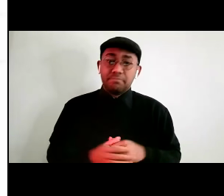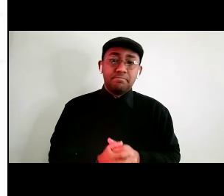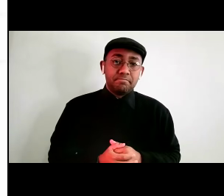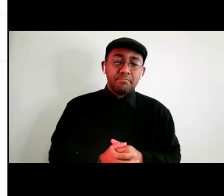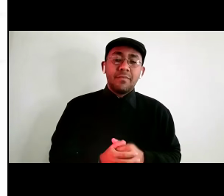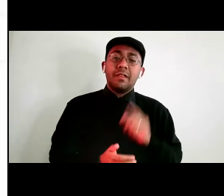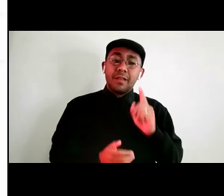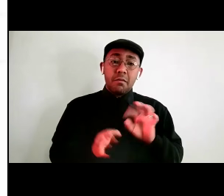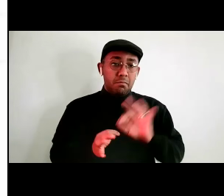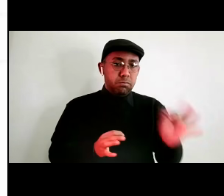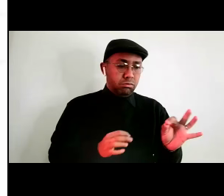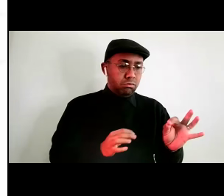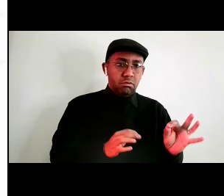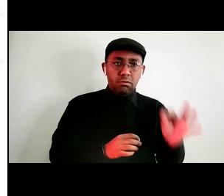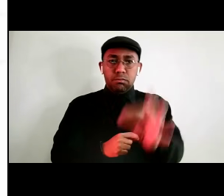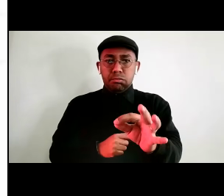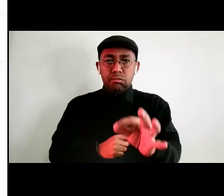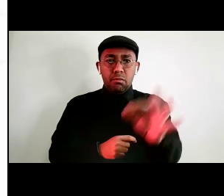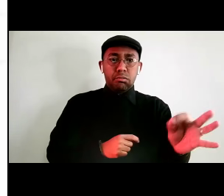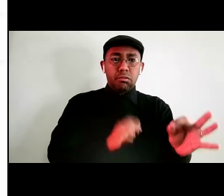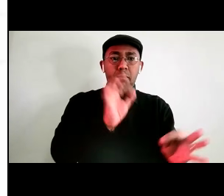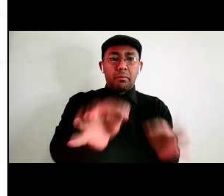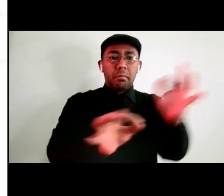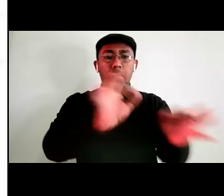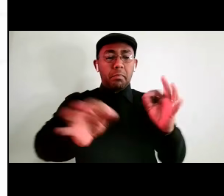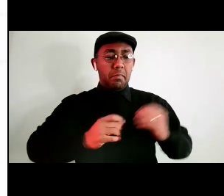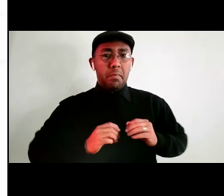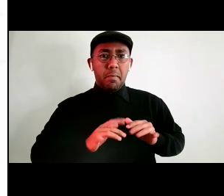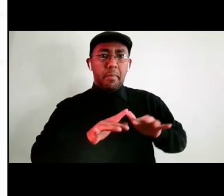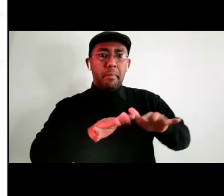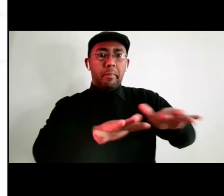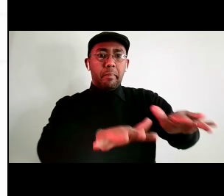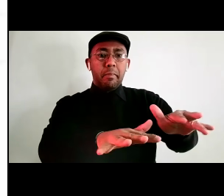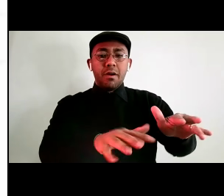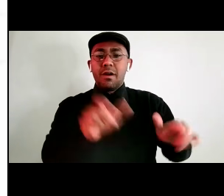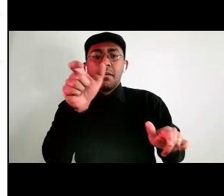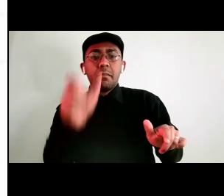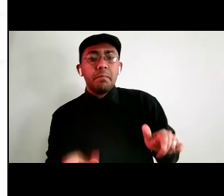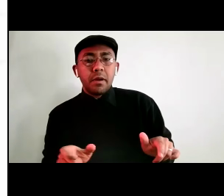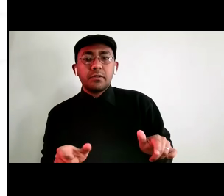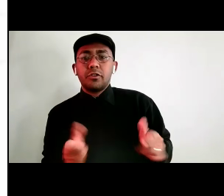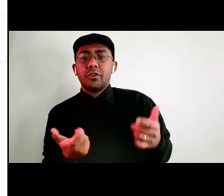E se não cortar a cadeia, isso pode afetar mais os grupos vulneráveis, como pessoas